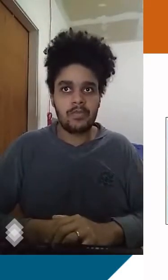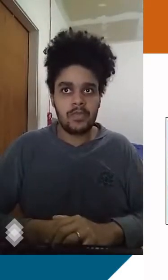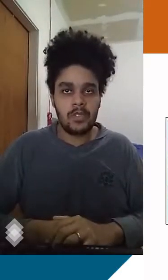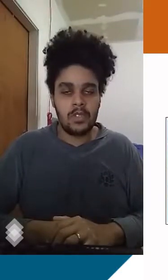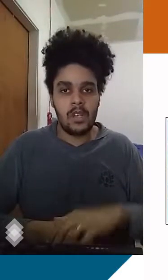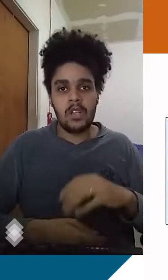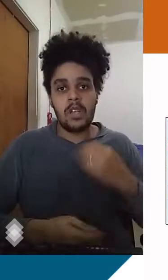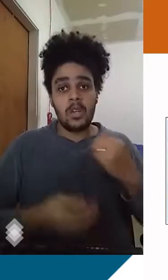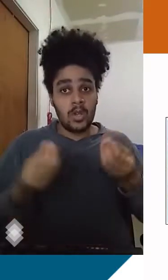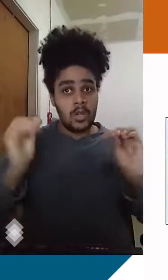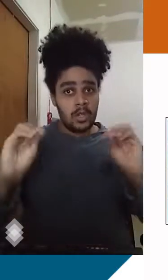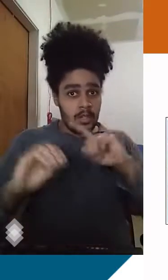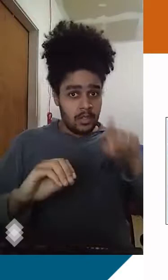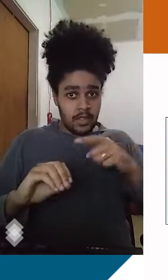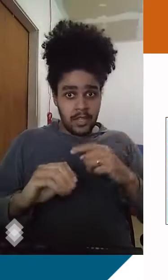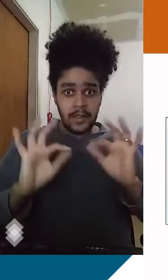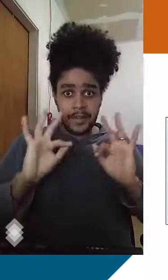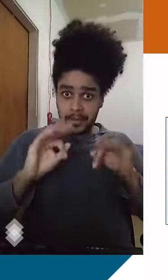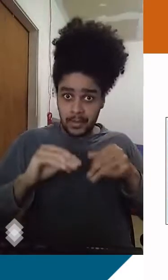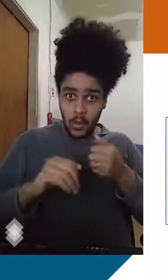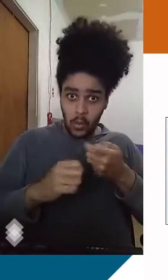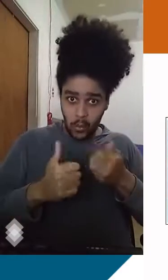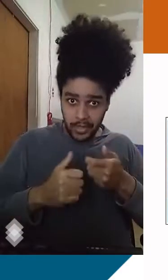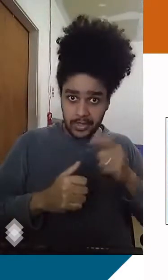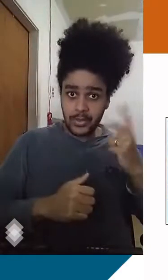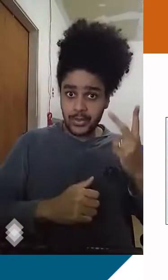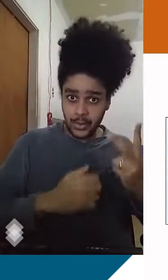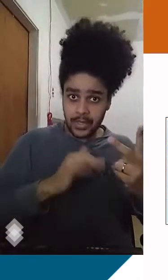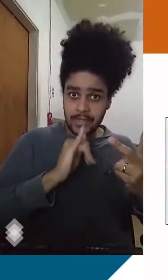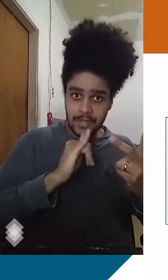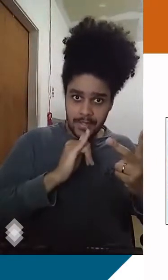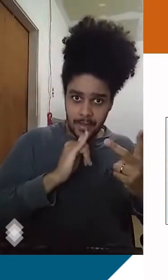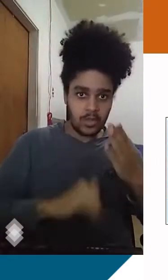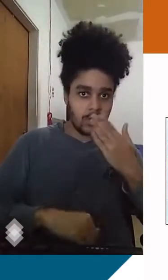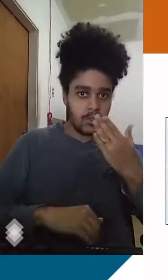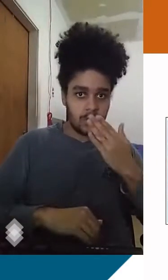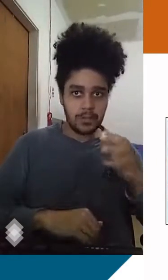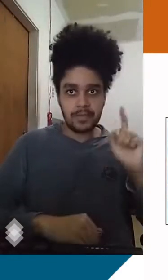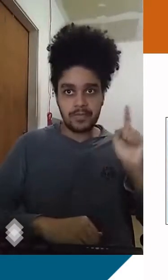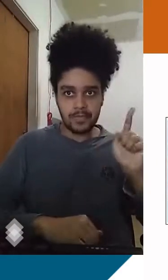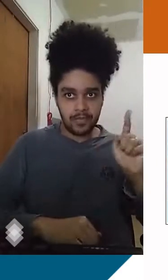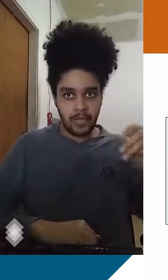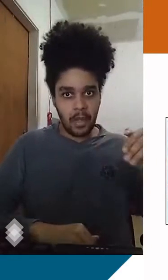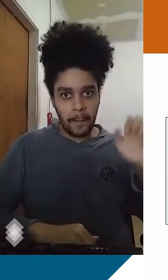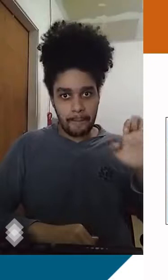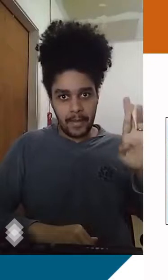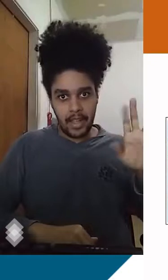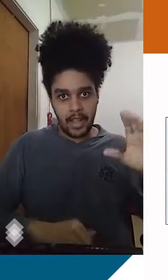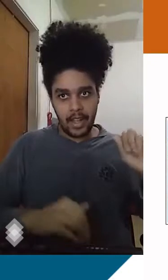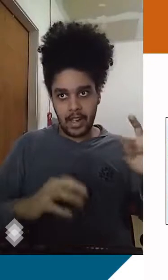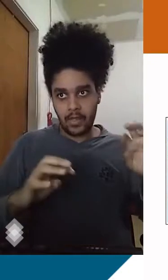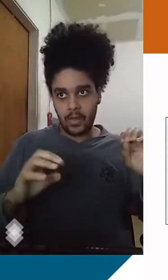vai conseguir entregar. Trouxe para vocês aqui, para a gente encerrar, 2 exemplos desse tipo de projeção. Aqui a gente tem